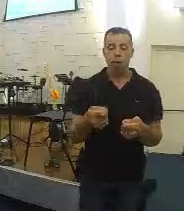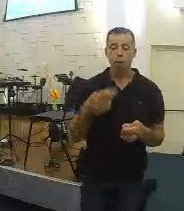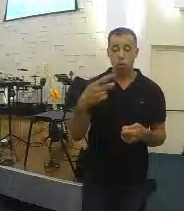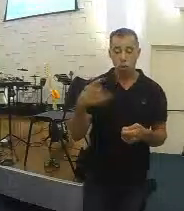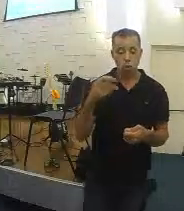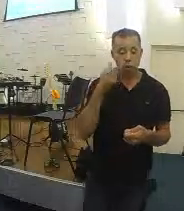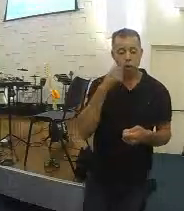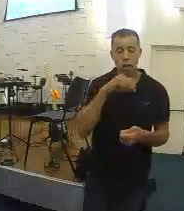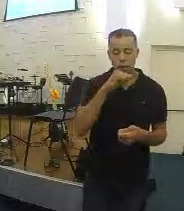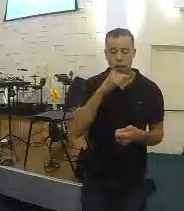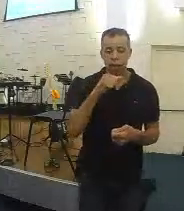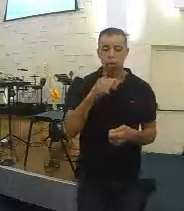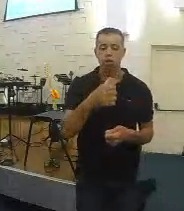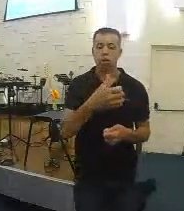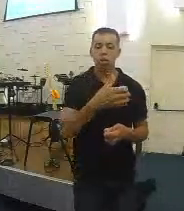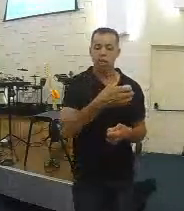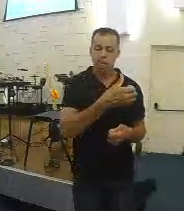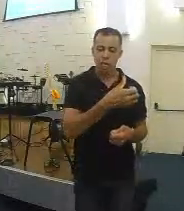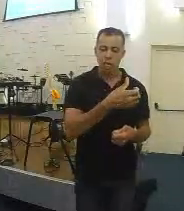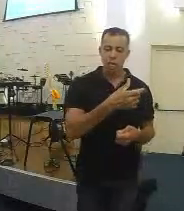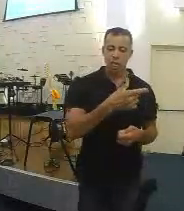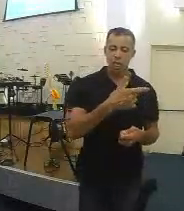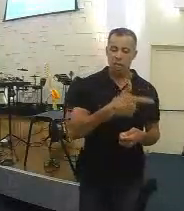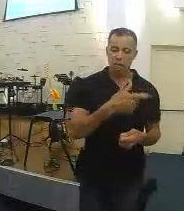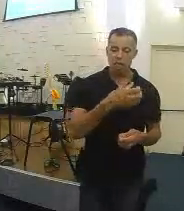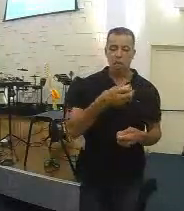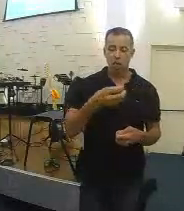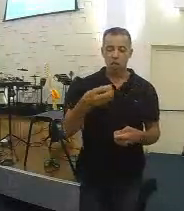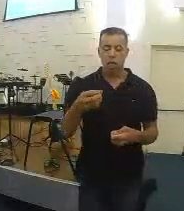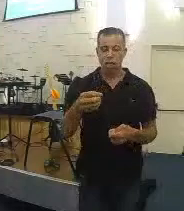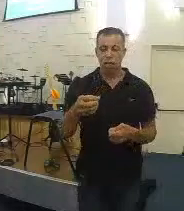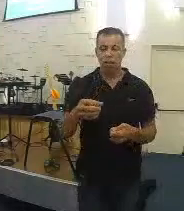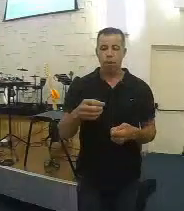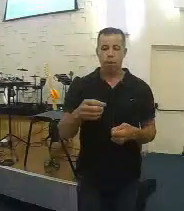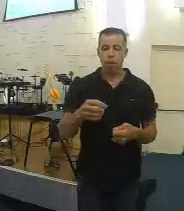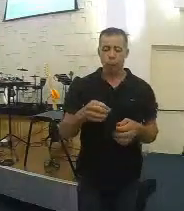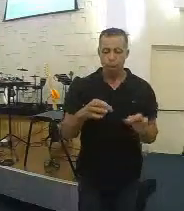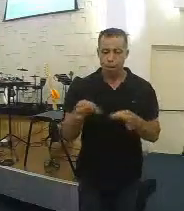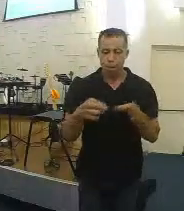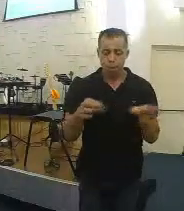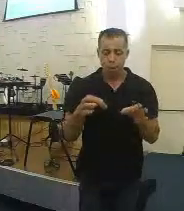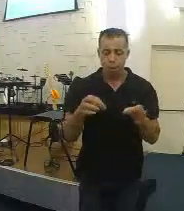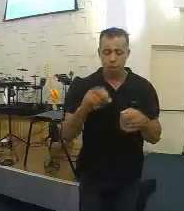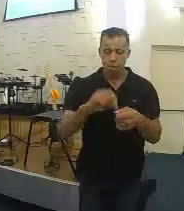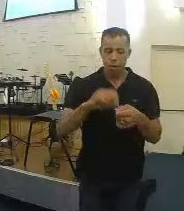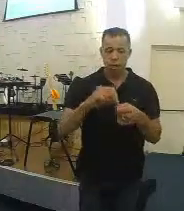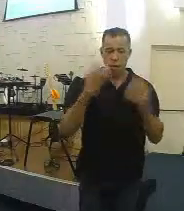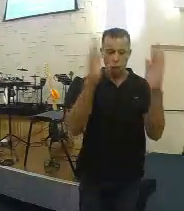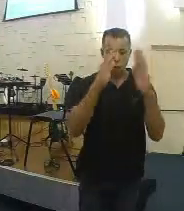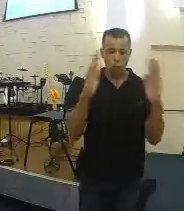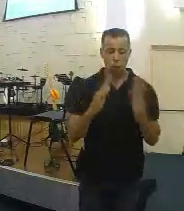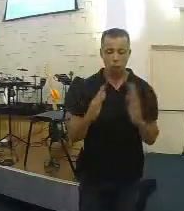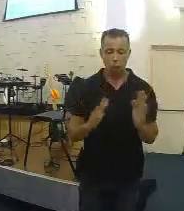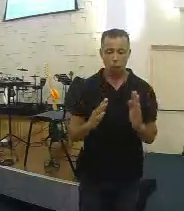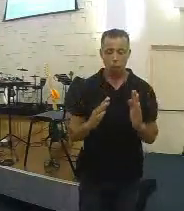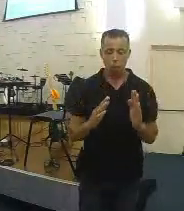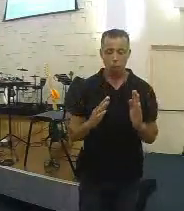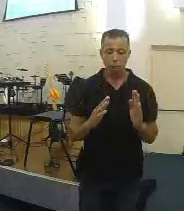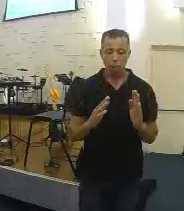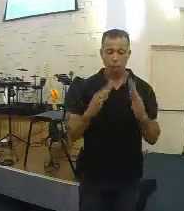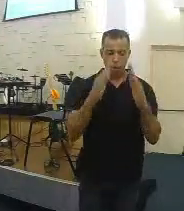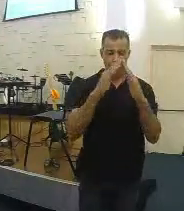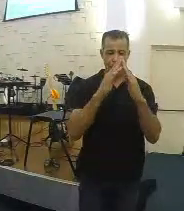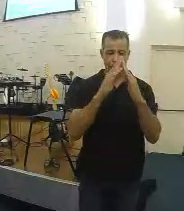deu ao ourives, o qual fez deles uma imagem de escultura e uma de fundição. E a imagem esteve em casa de